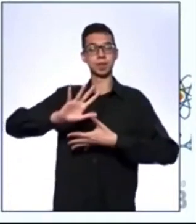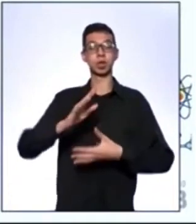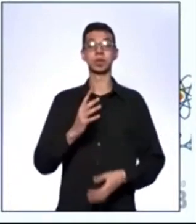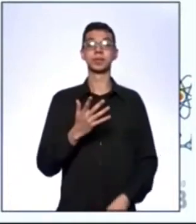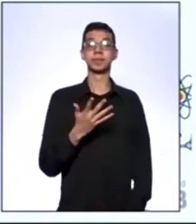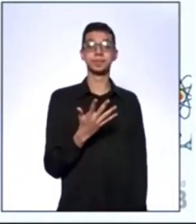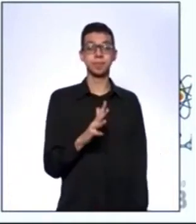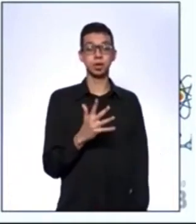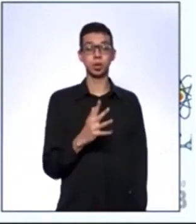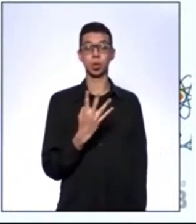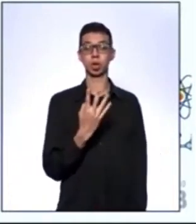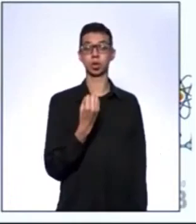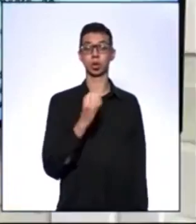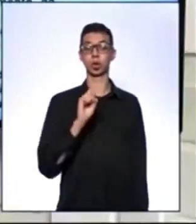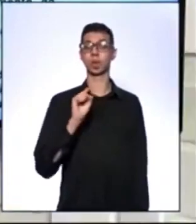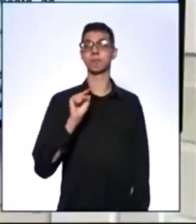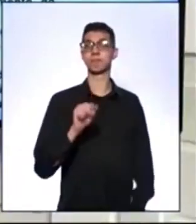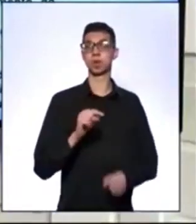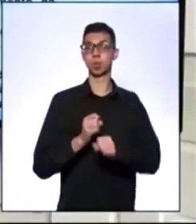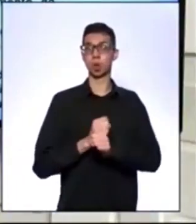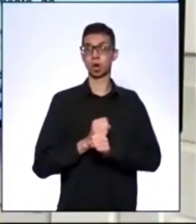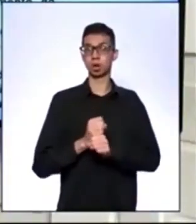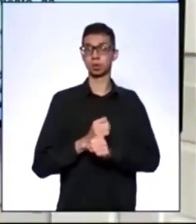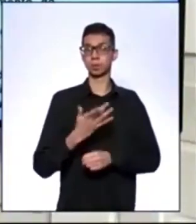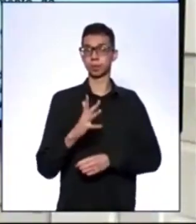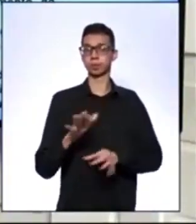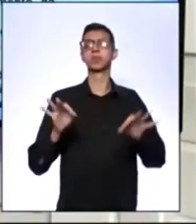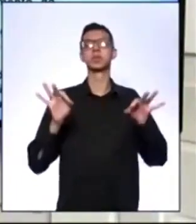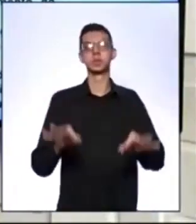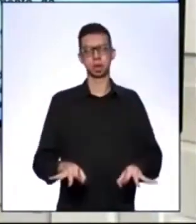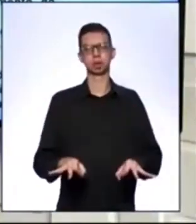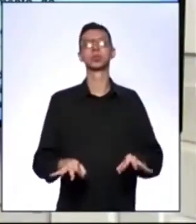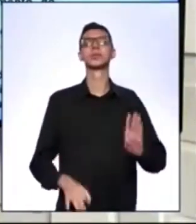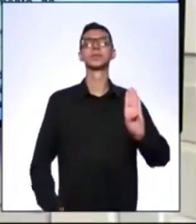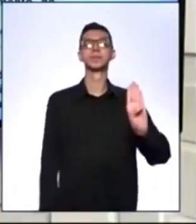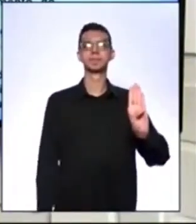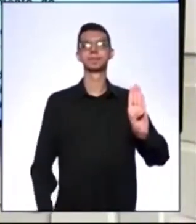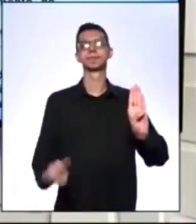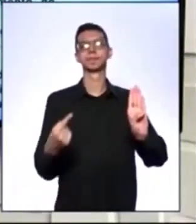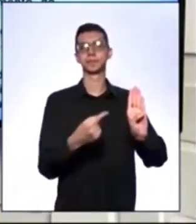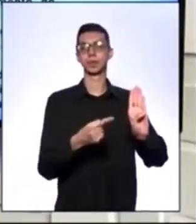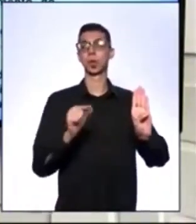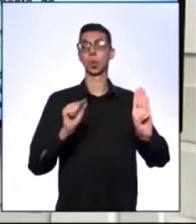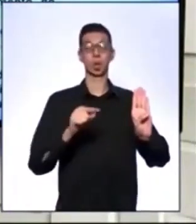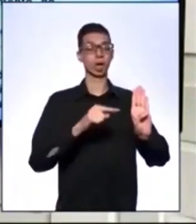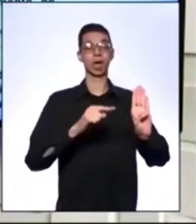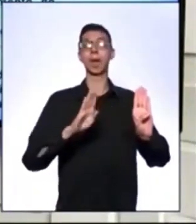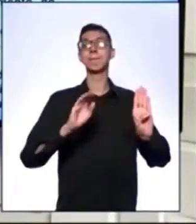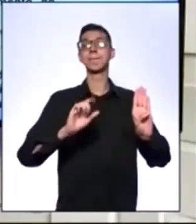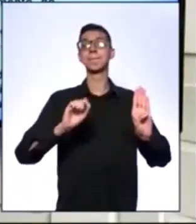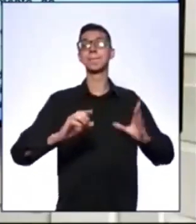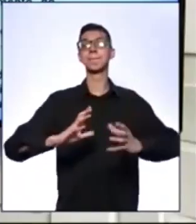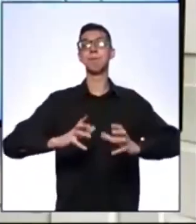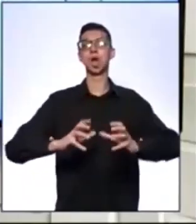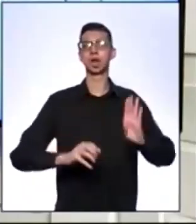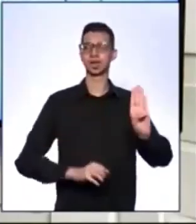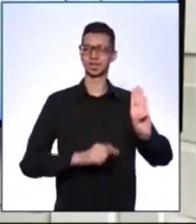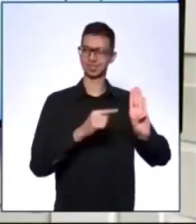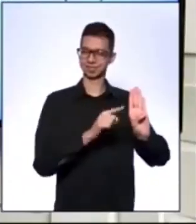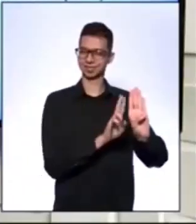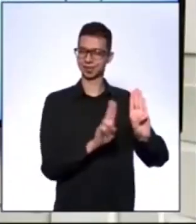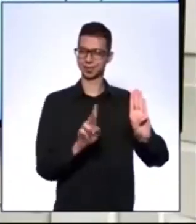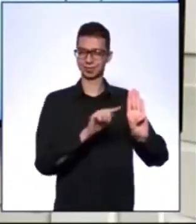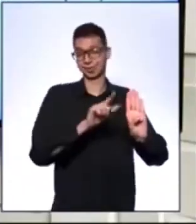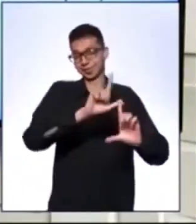alternativa correta. Tá? É a alternativa B de bola. Tá? Vamos a outra questão? Nós temos tempo para fazer mais